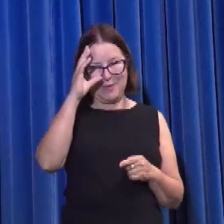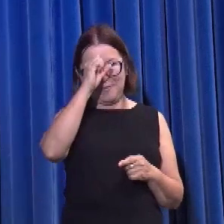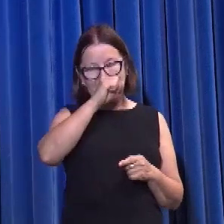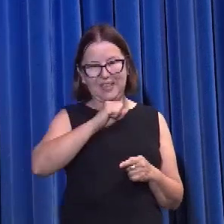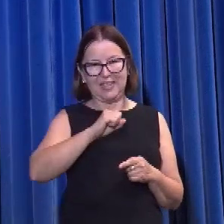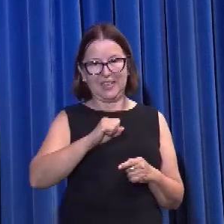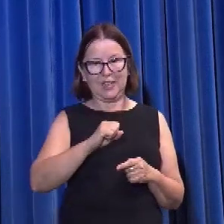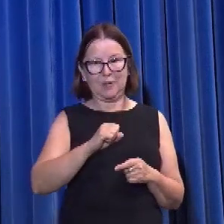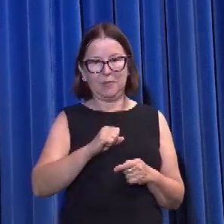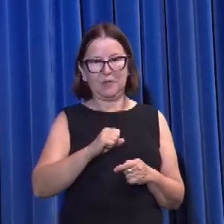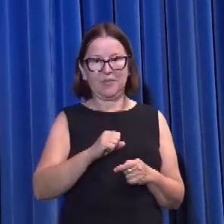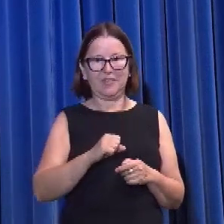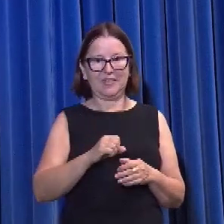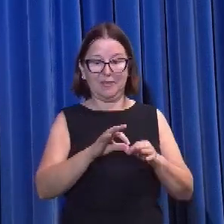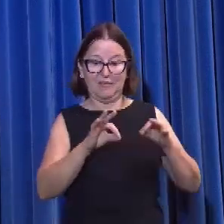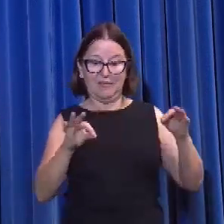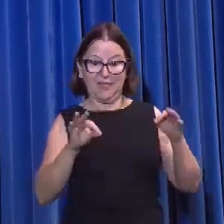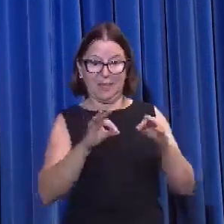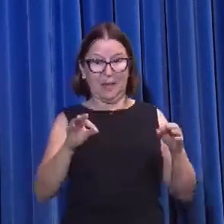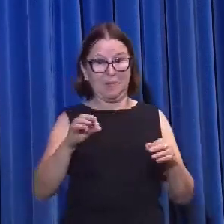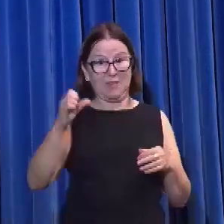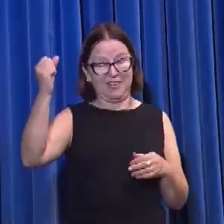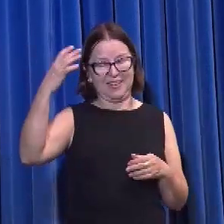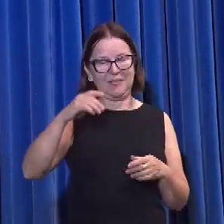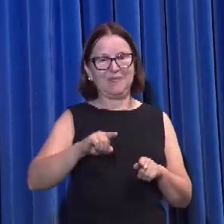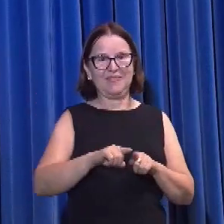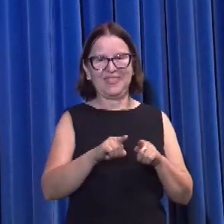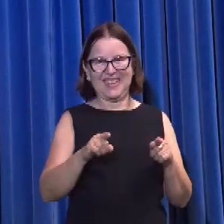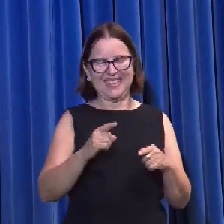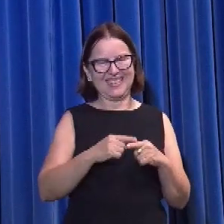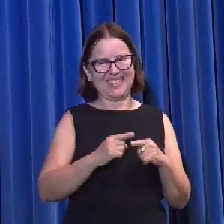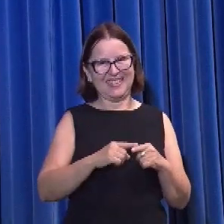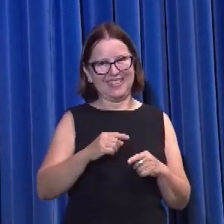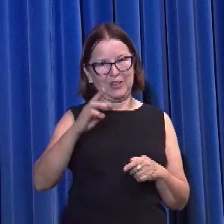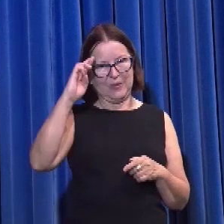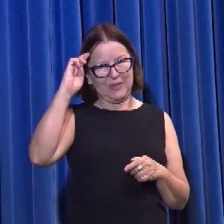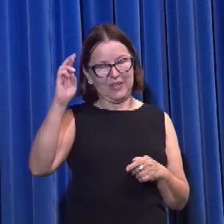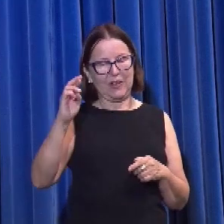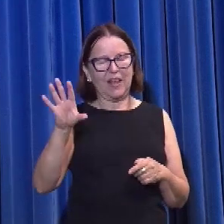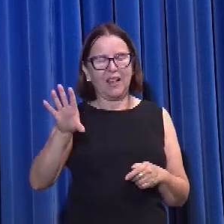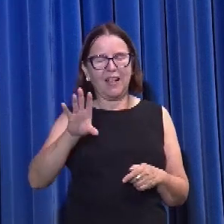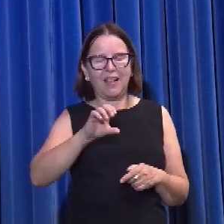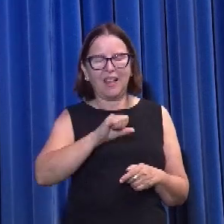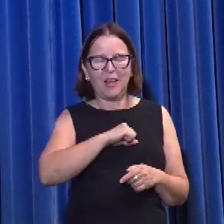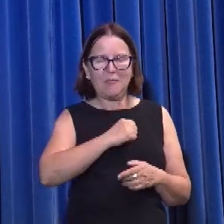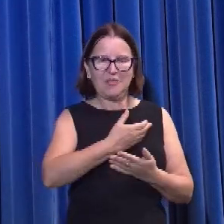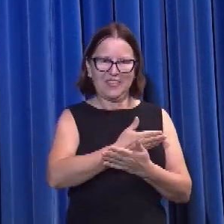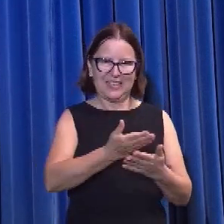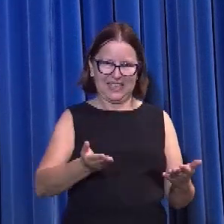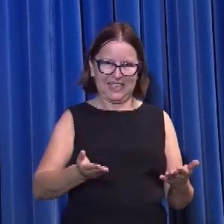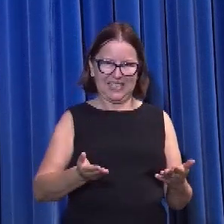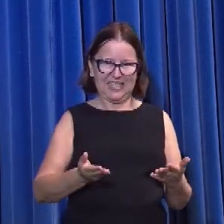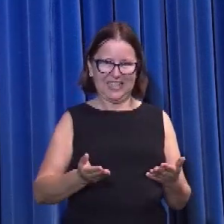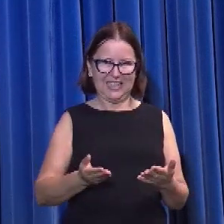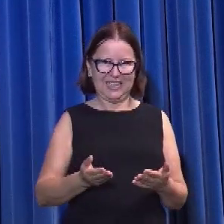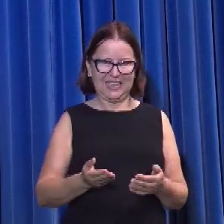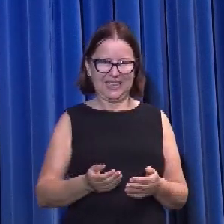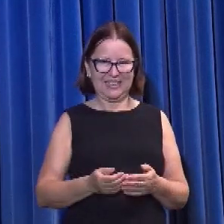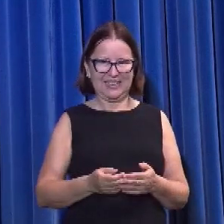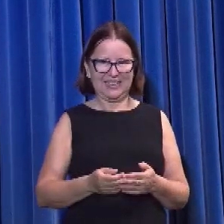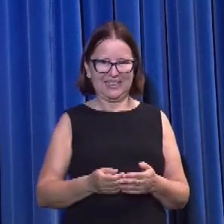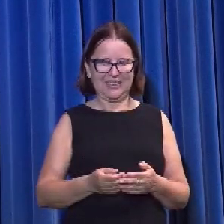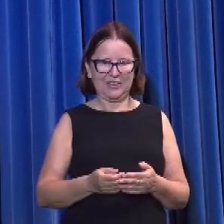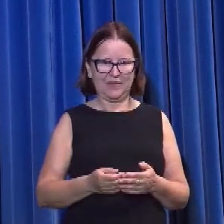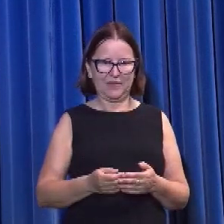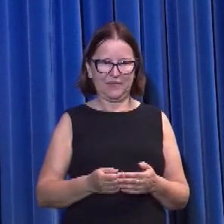Ok? Versículo seguinte. Mas porque o Senhor vos amava, e para guardar o juramento que